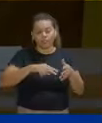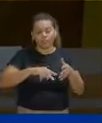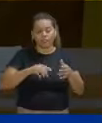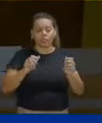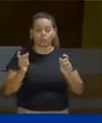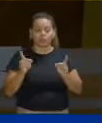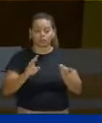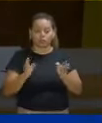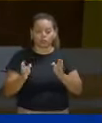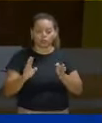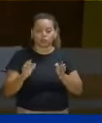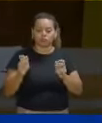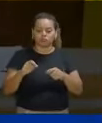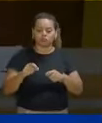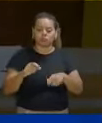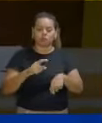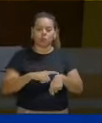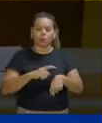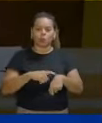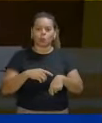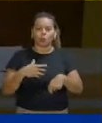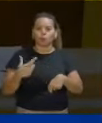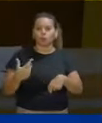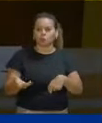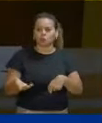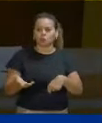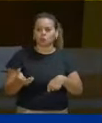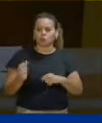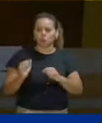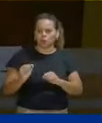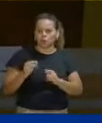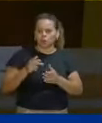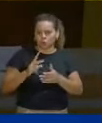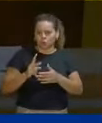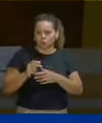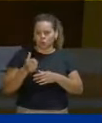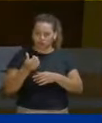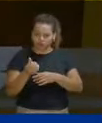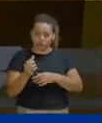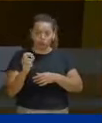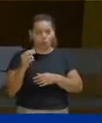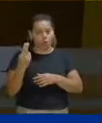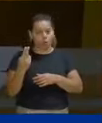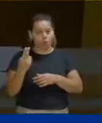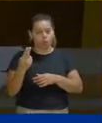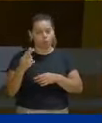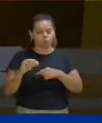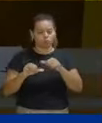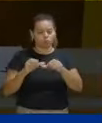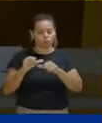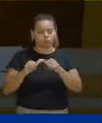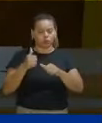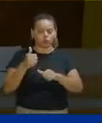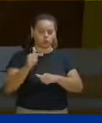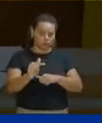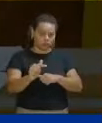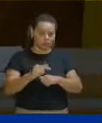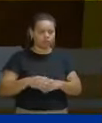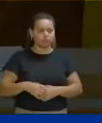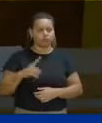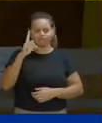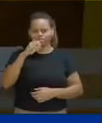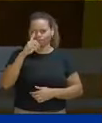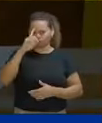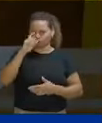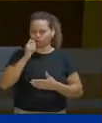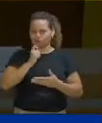sido suficiente para se pensar. Na verdade, é difícil dizer se o melhor horário é às